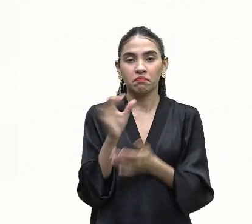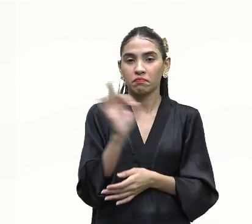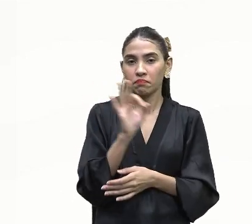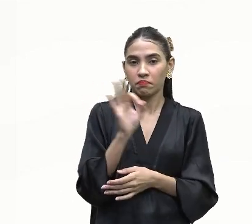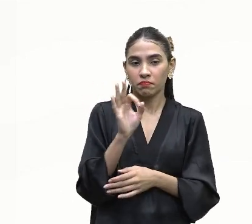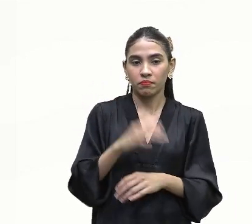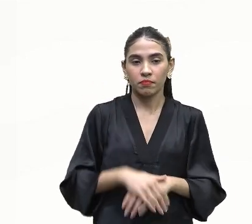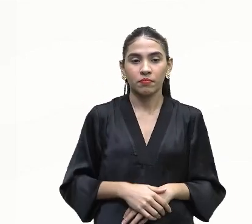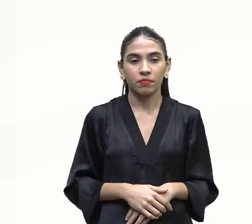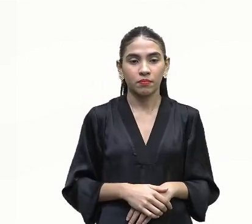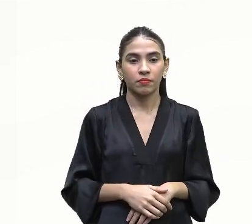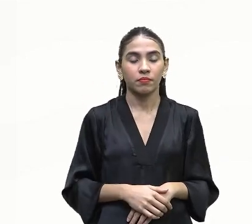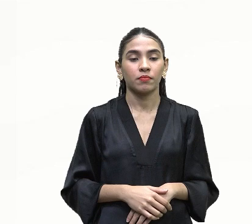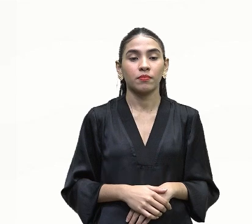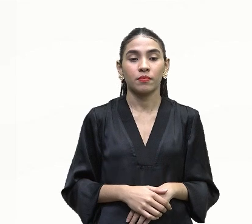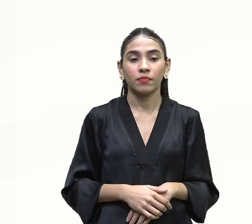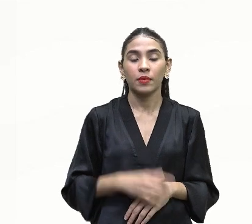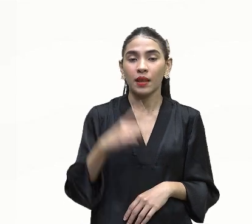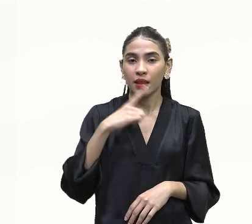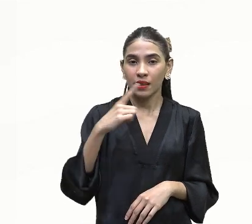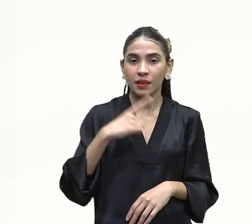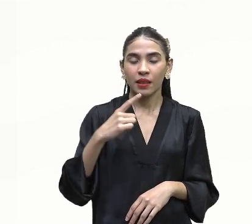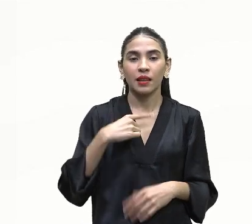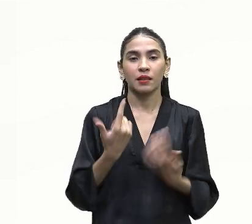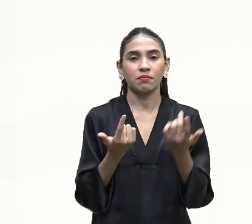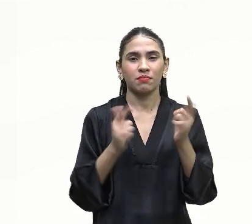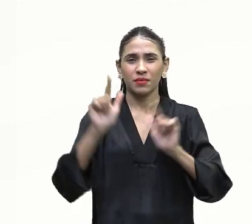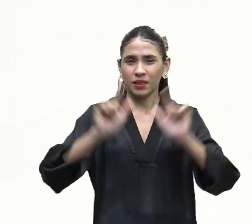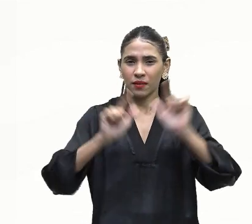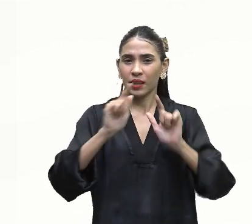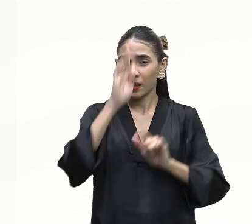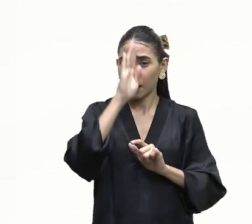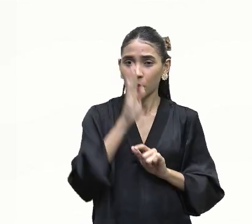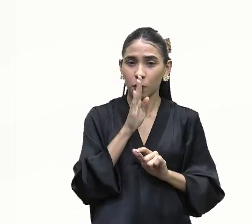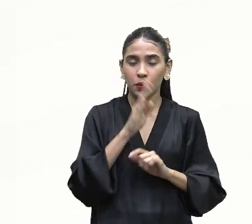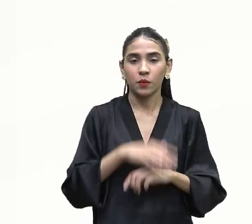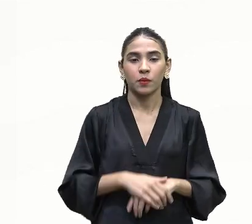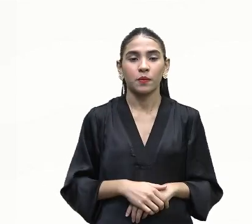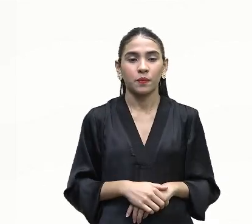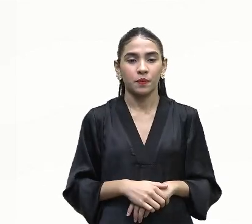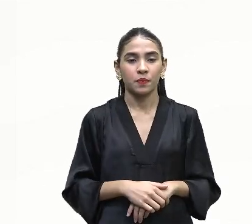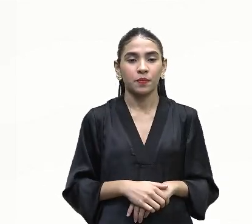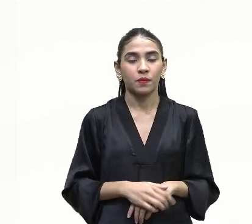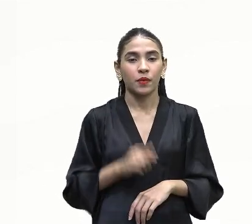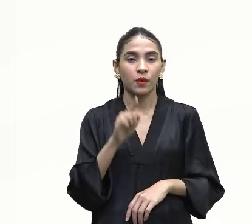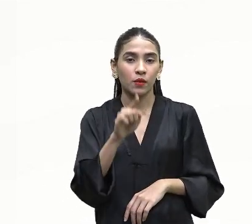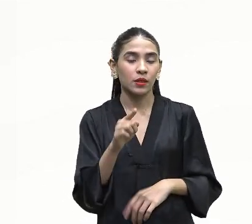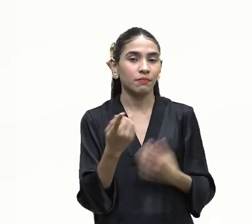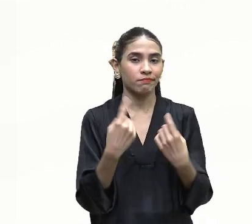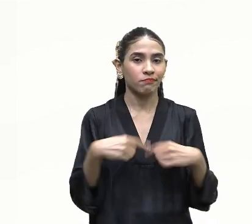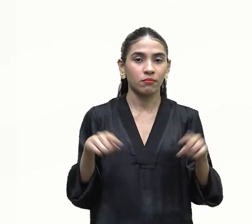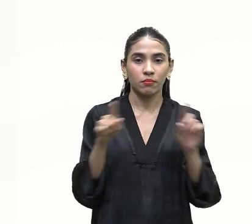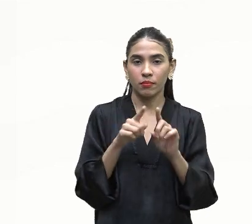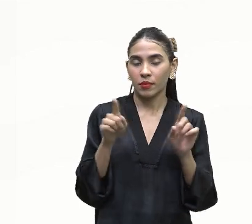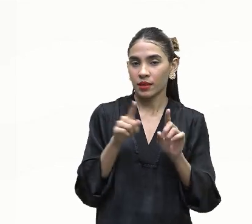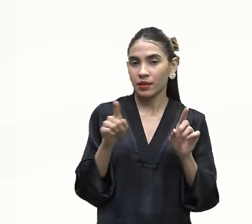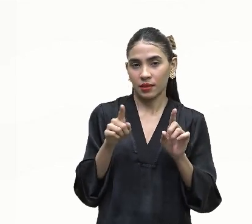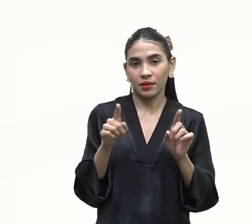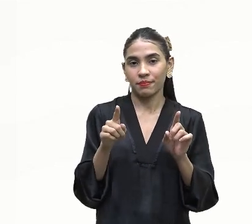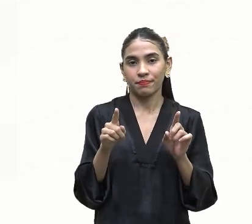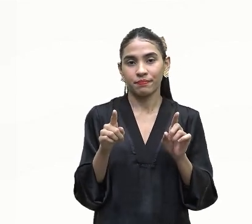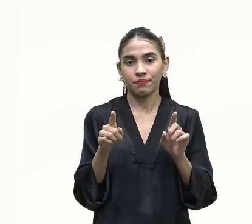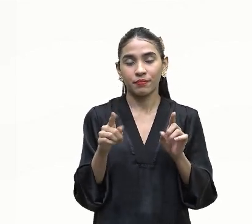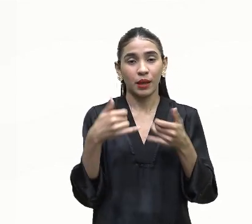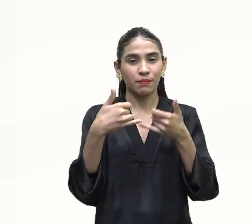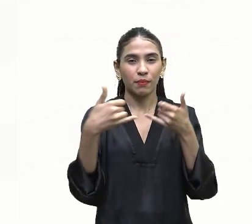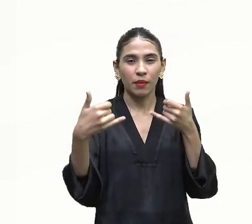extremamente necessário. Existe programação gratuita na TV e você não necessariamente vai precisar de